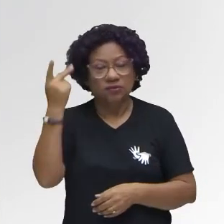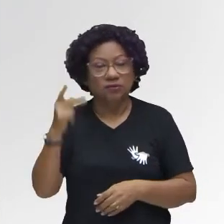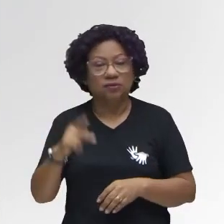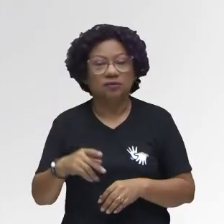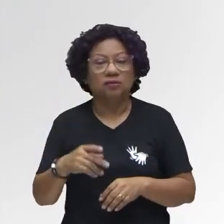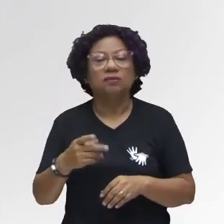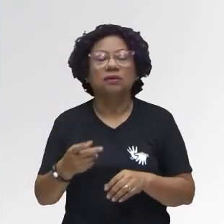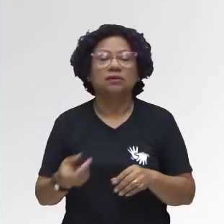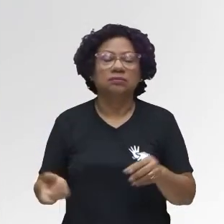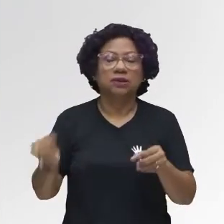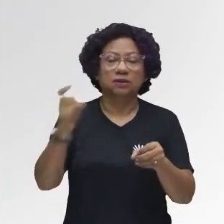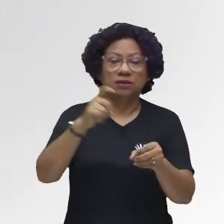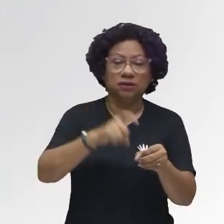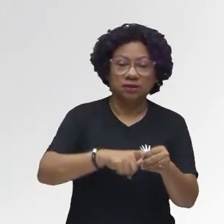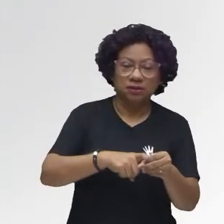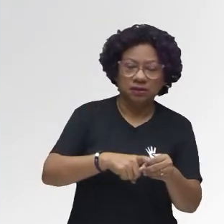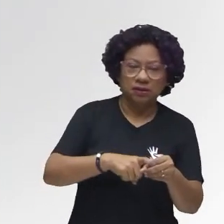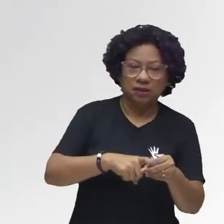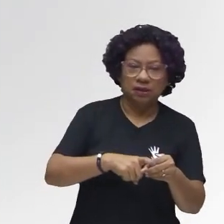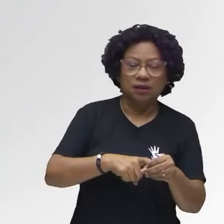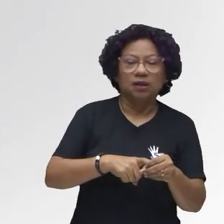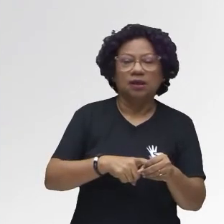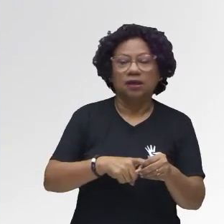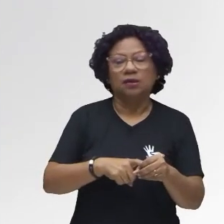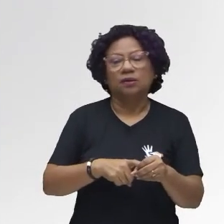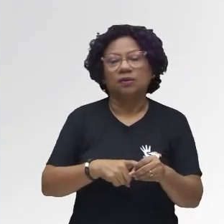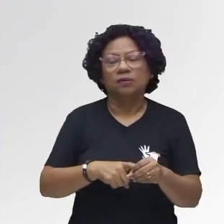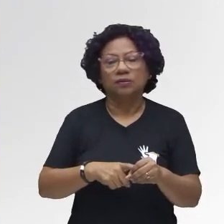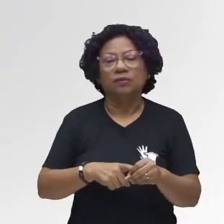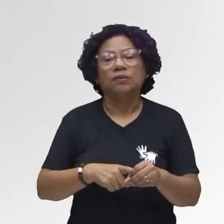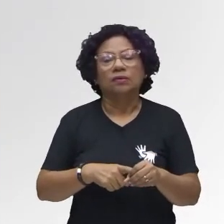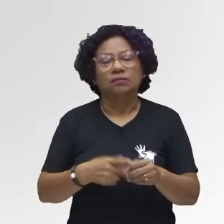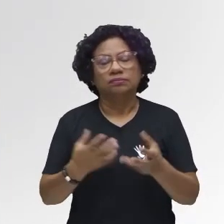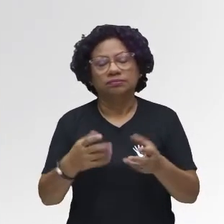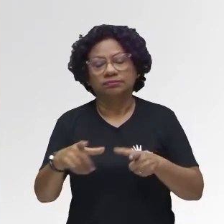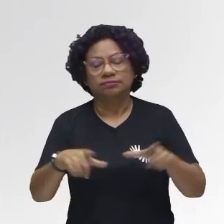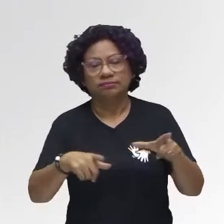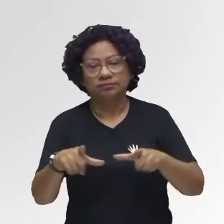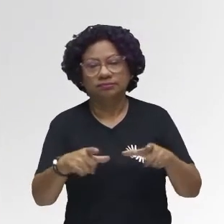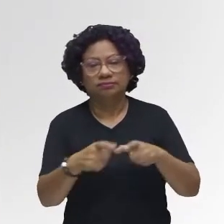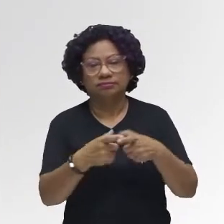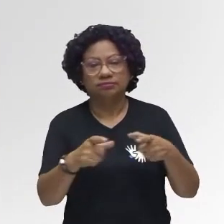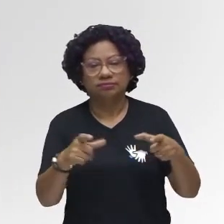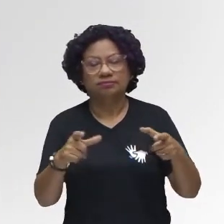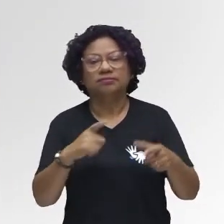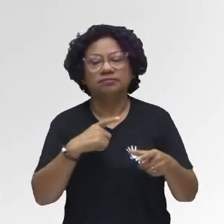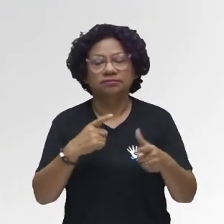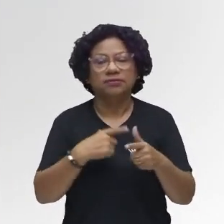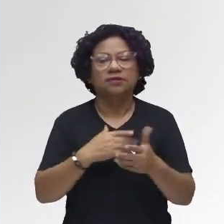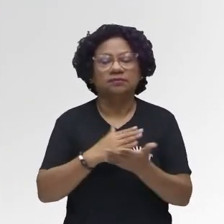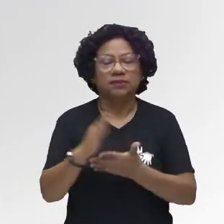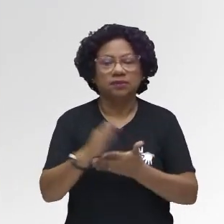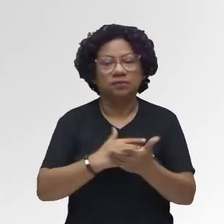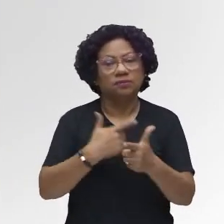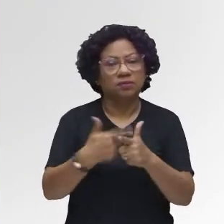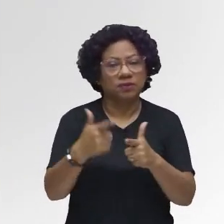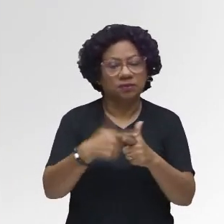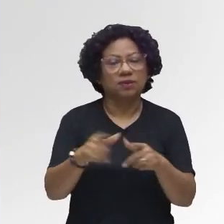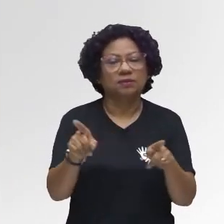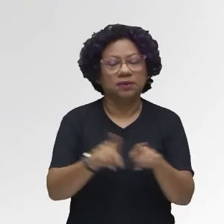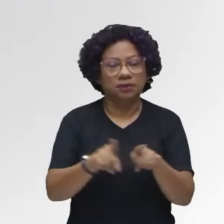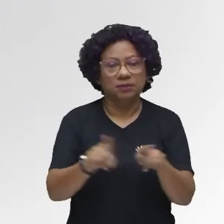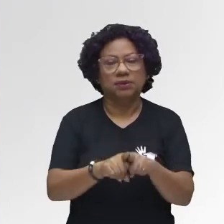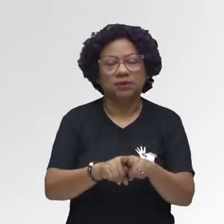cidades não vai só apenas promover o progresso, mas também vai acarretar alguns problemas que a gente vai citar ao longo da aula, tá